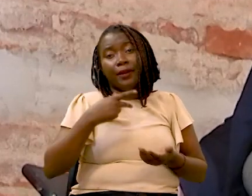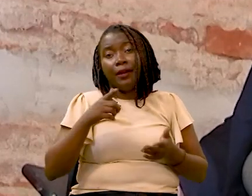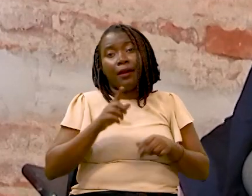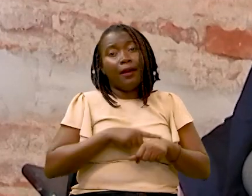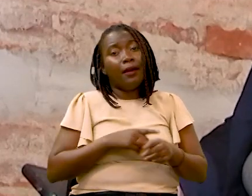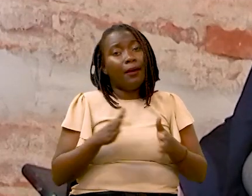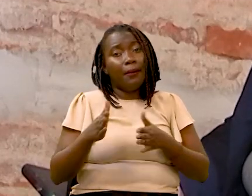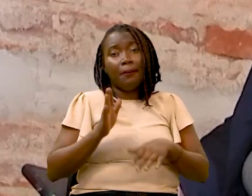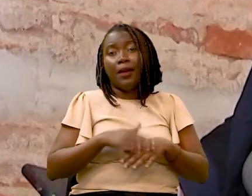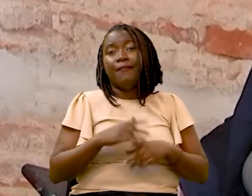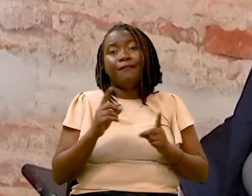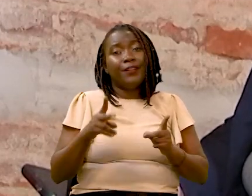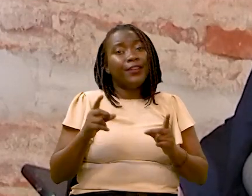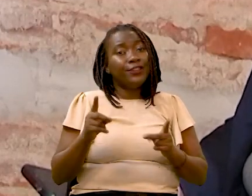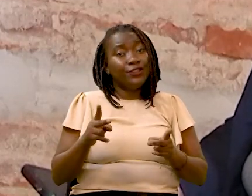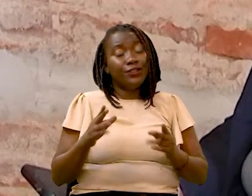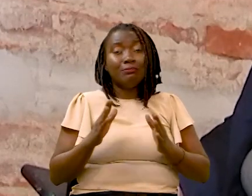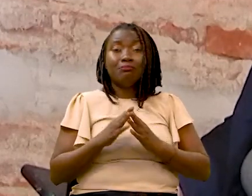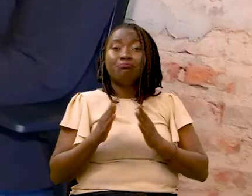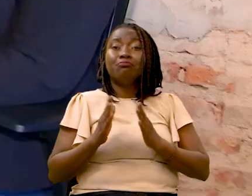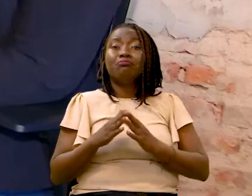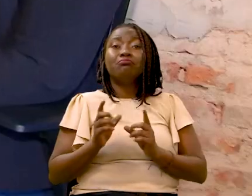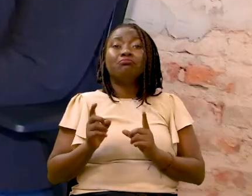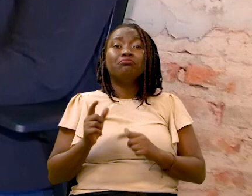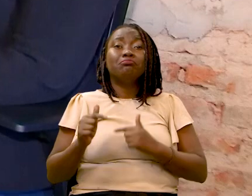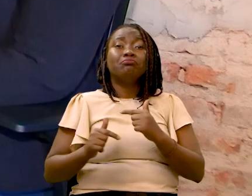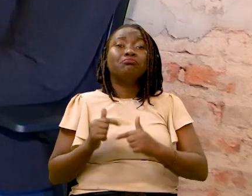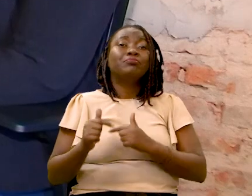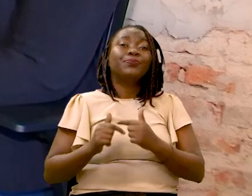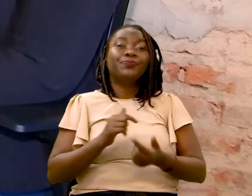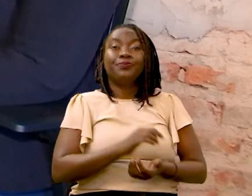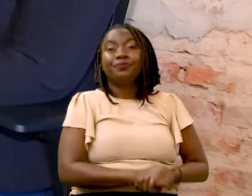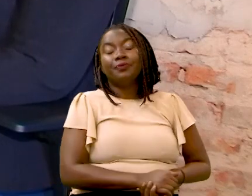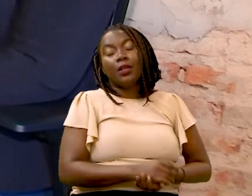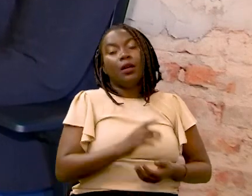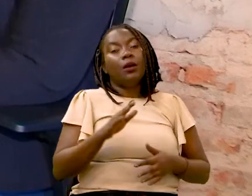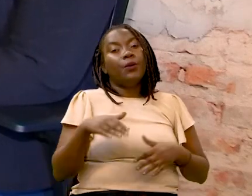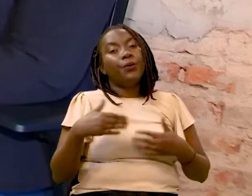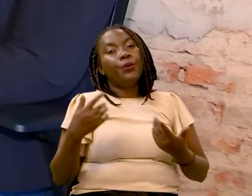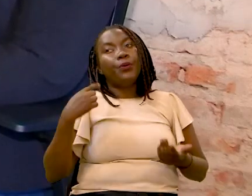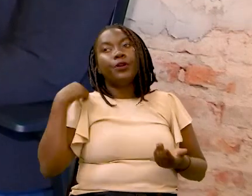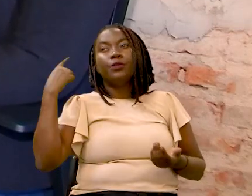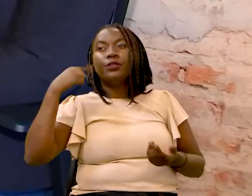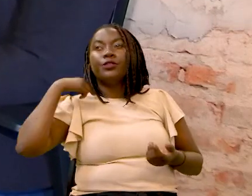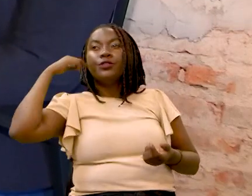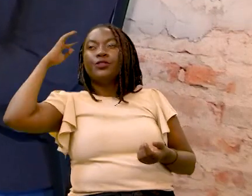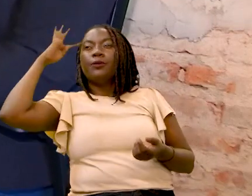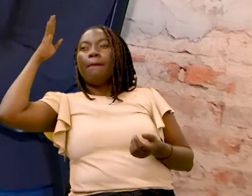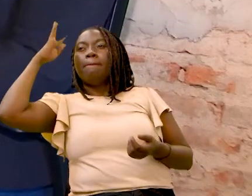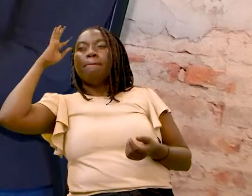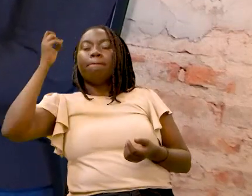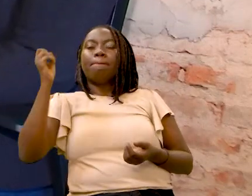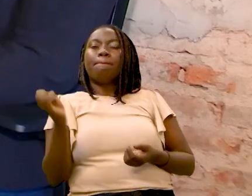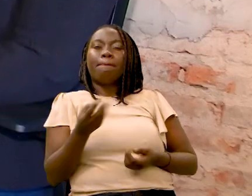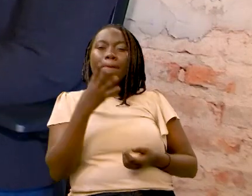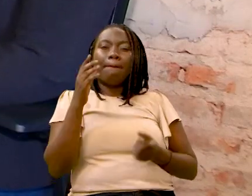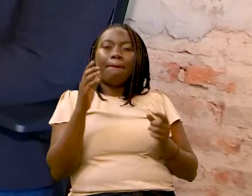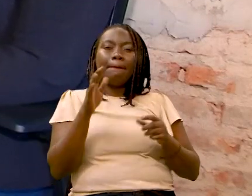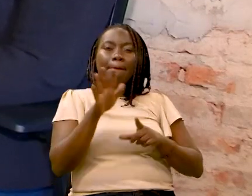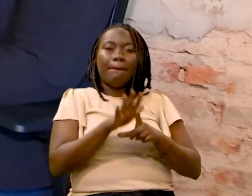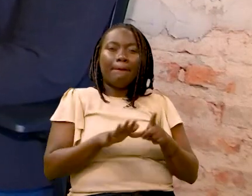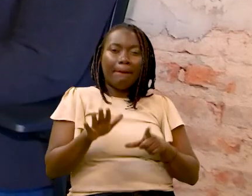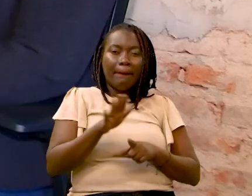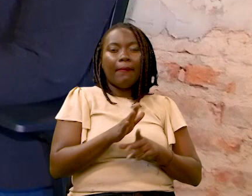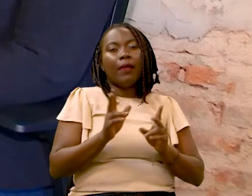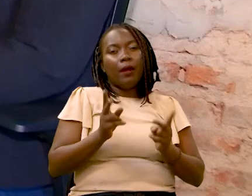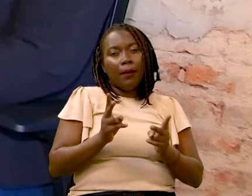mim, foi a época que eu mais vendi arte. Ficou em home office. Sim. Quando a gente pensa nesse novo